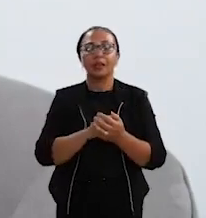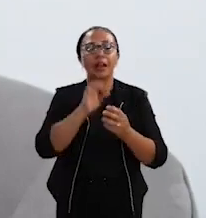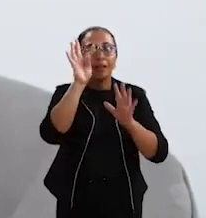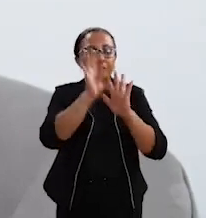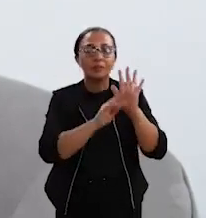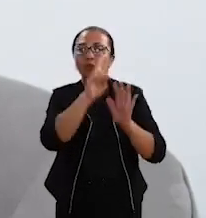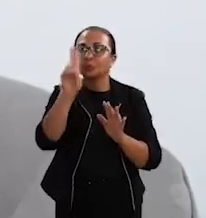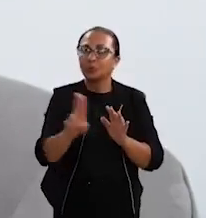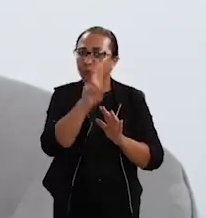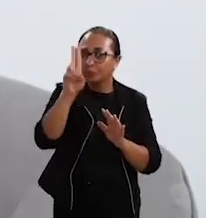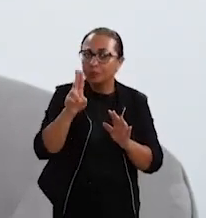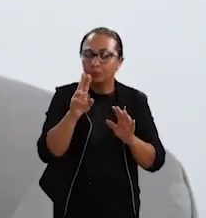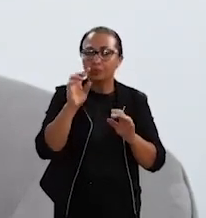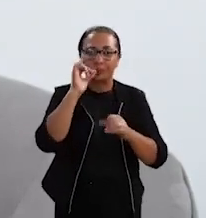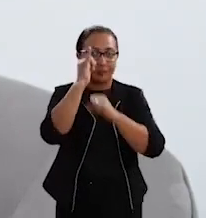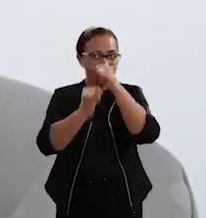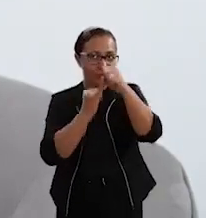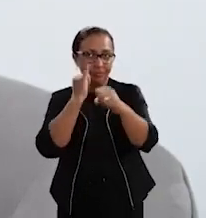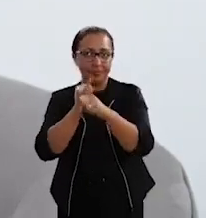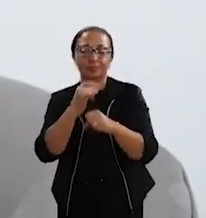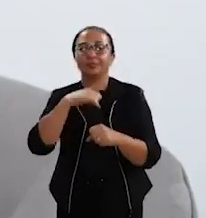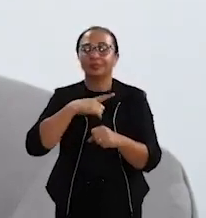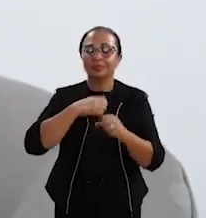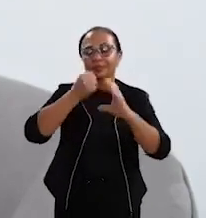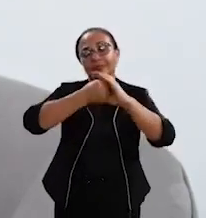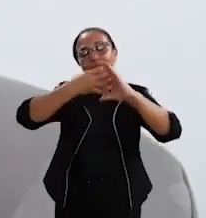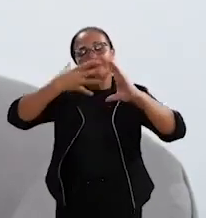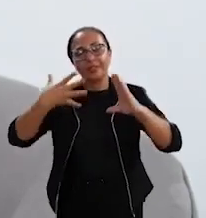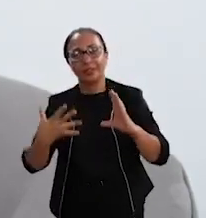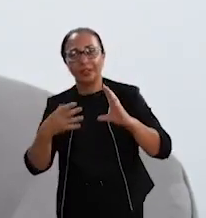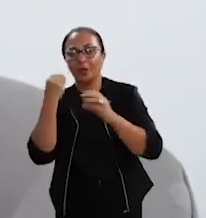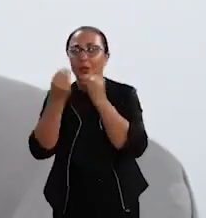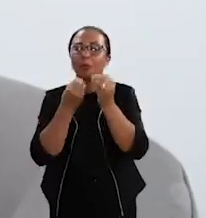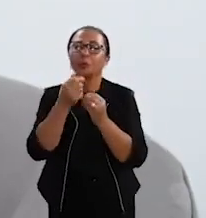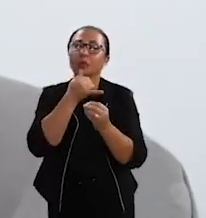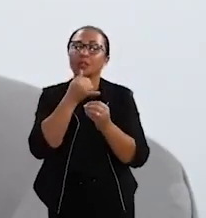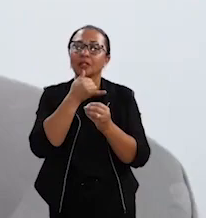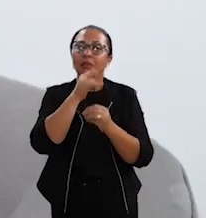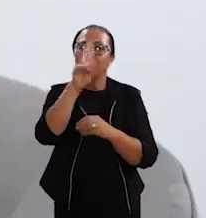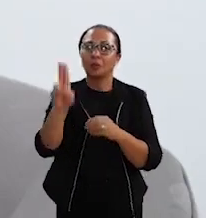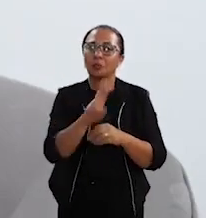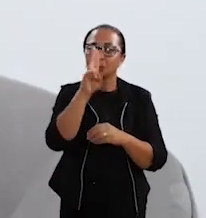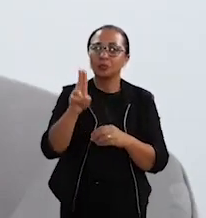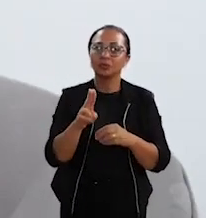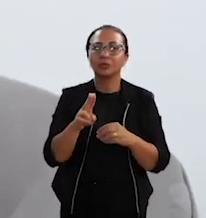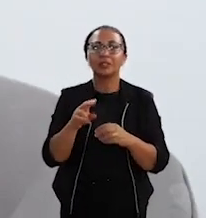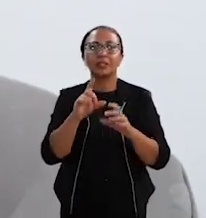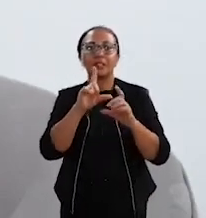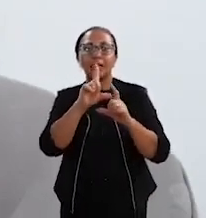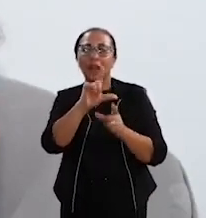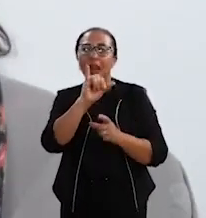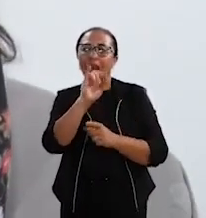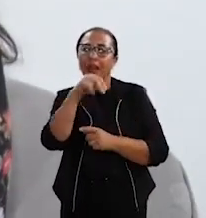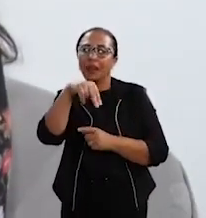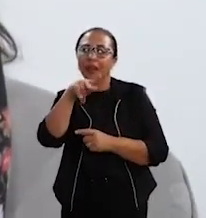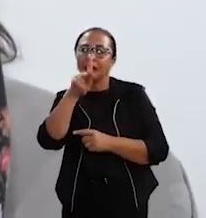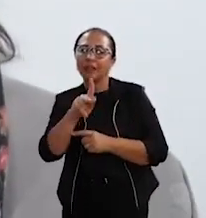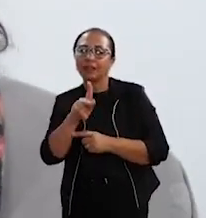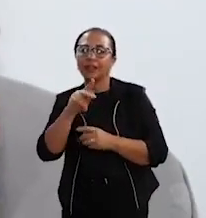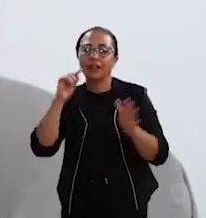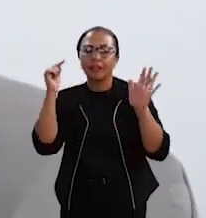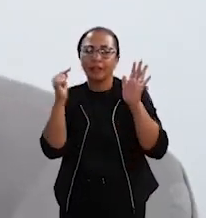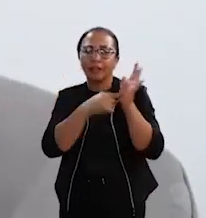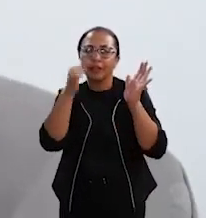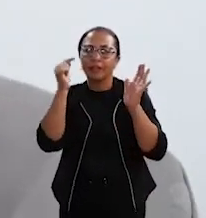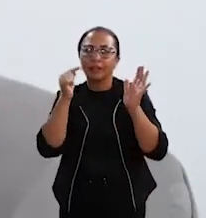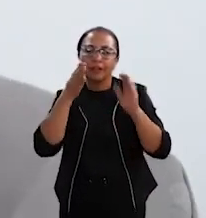texto que é utilizado na internet e que tem características como, por exemplo, a utilização de links e